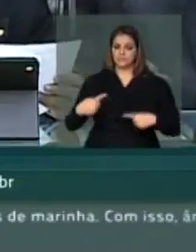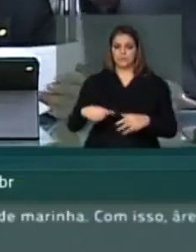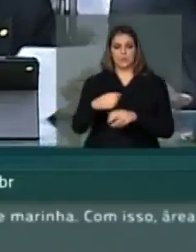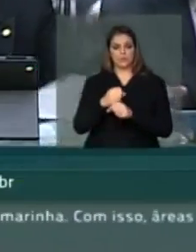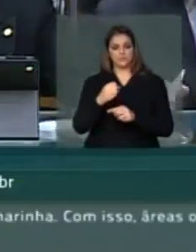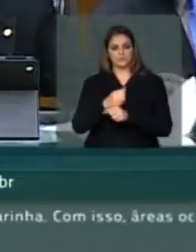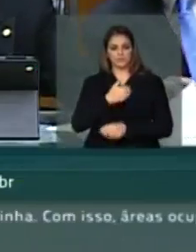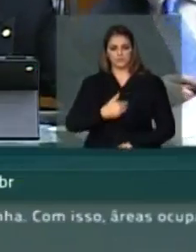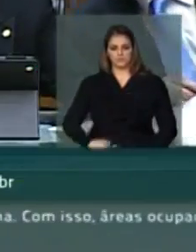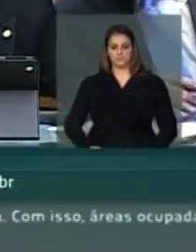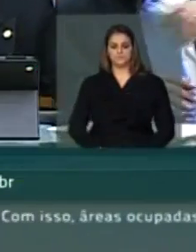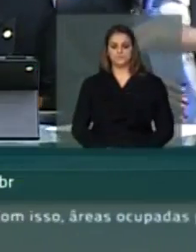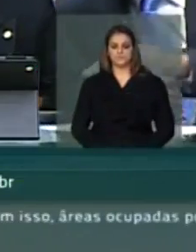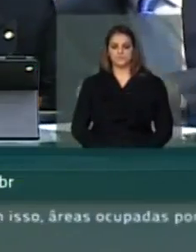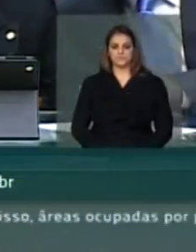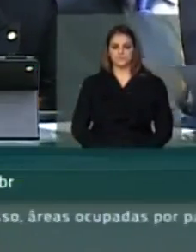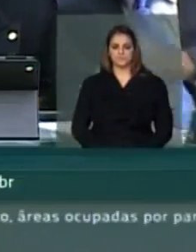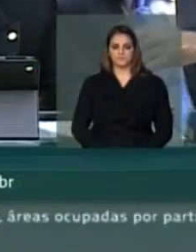União.